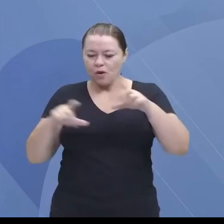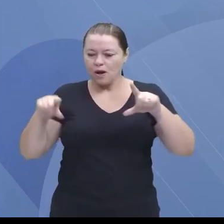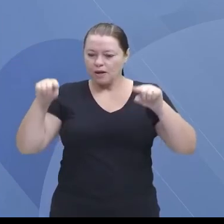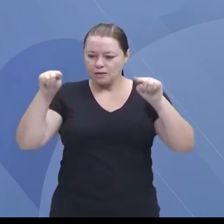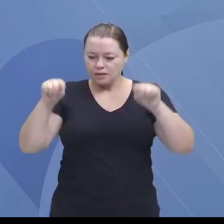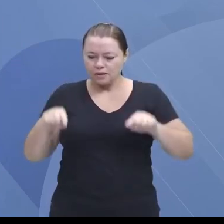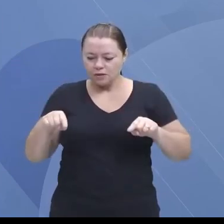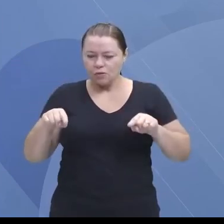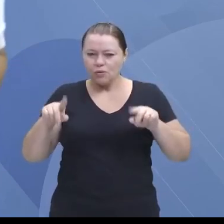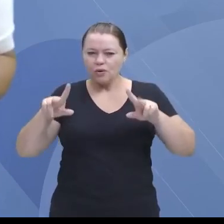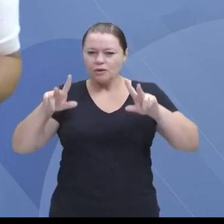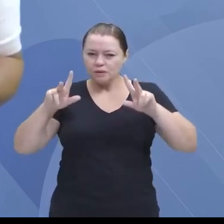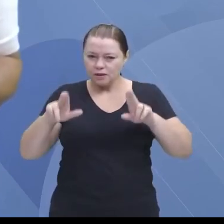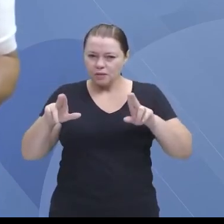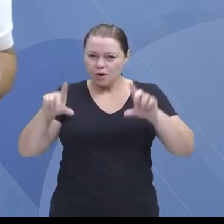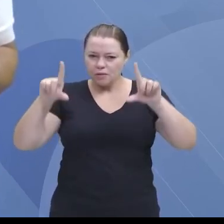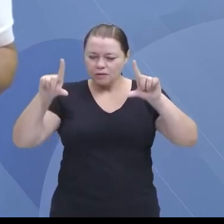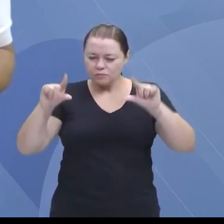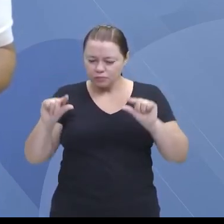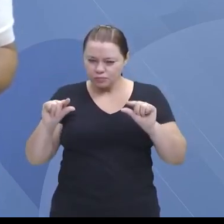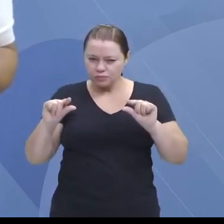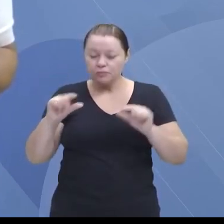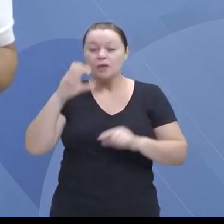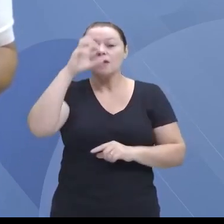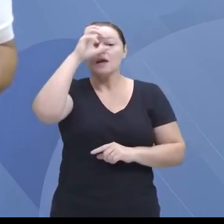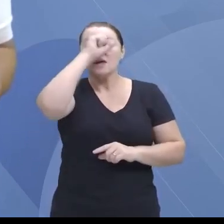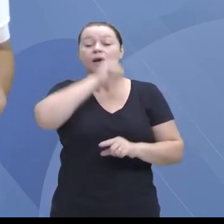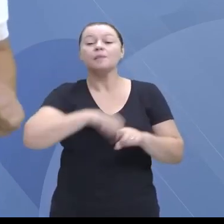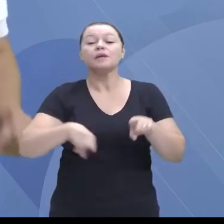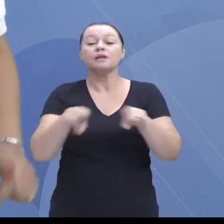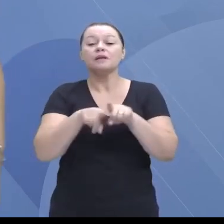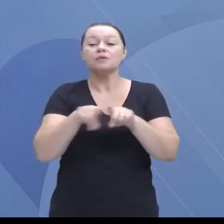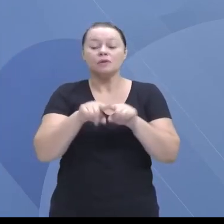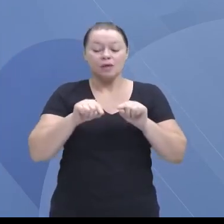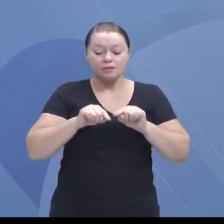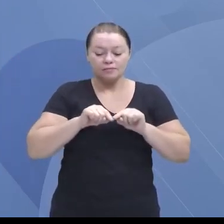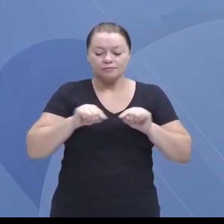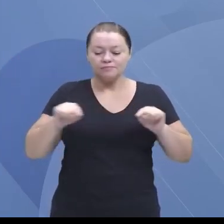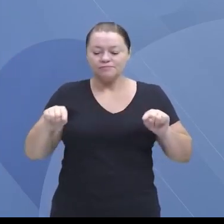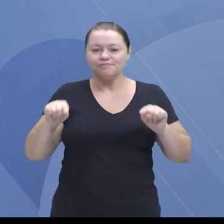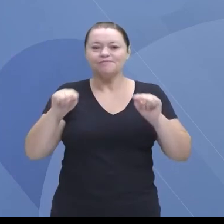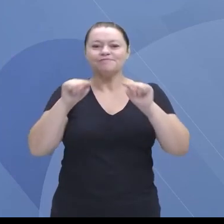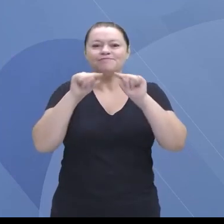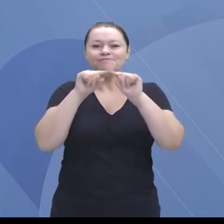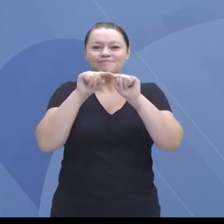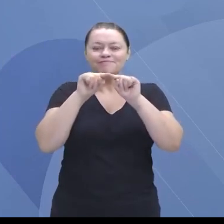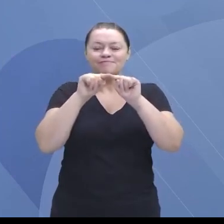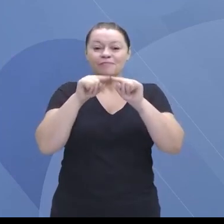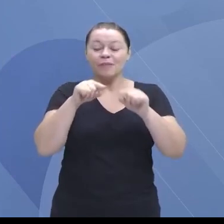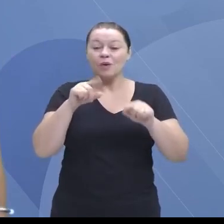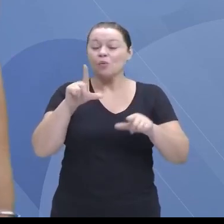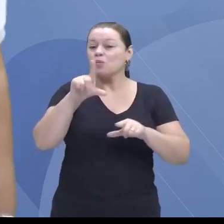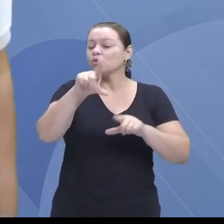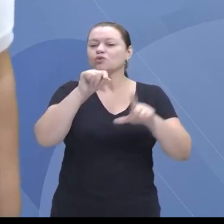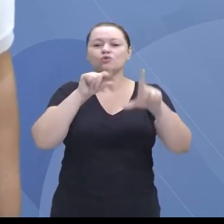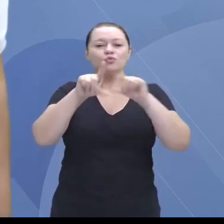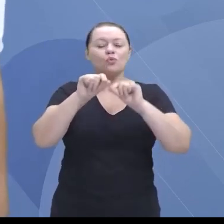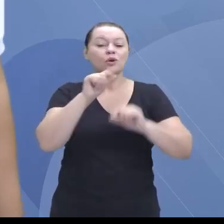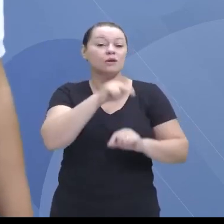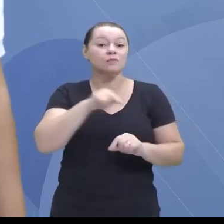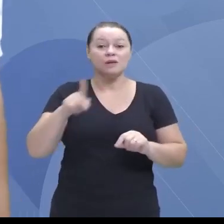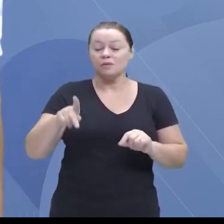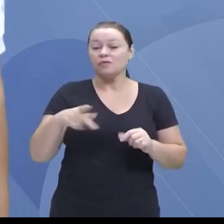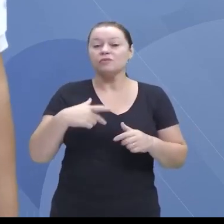iguais. Aprendemos também o triângulo, o preferido da professora. Não sei qual é o seu